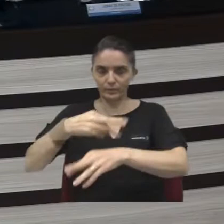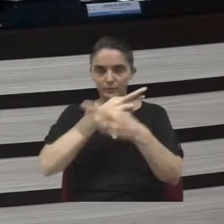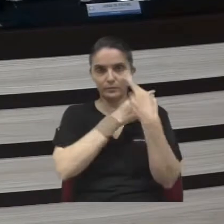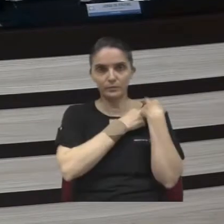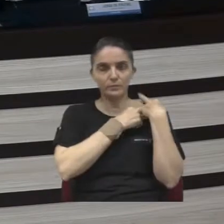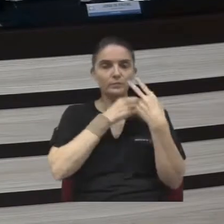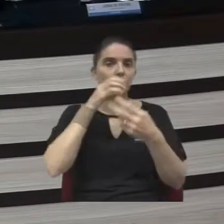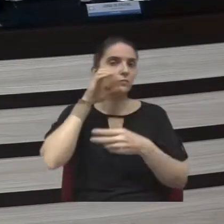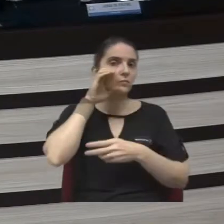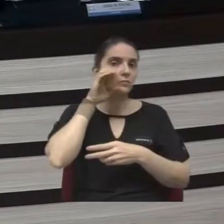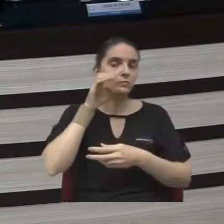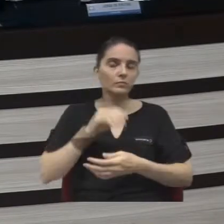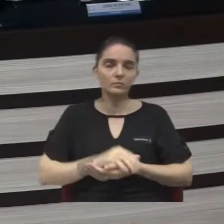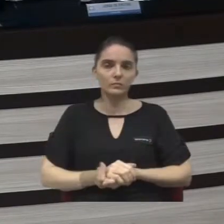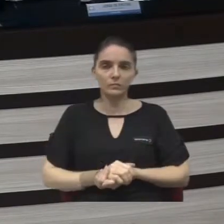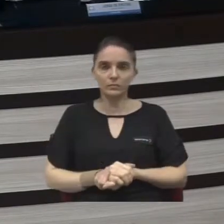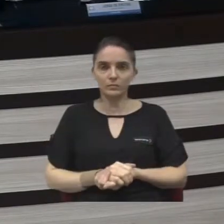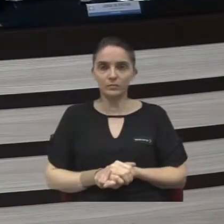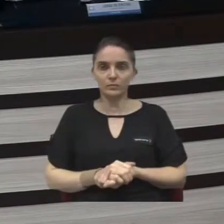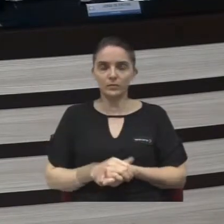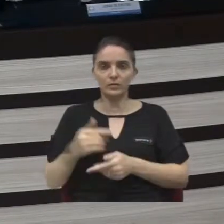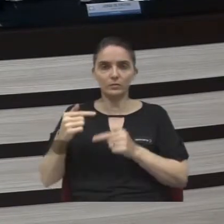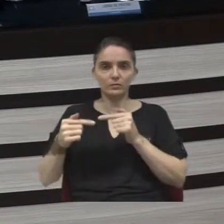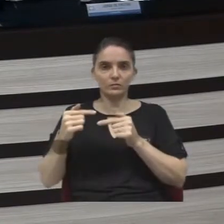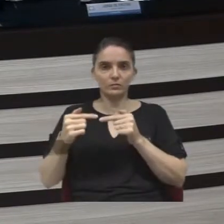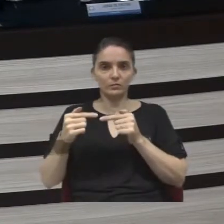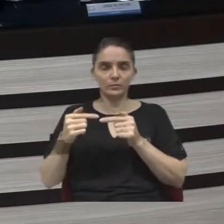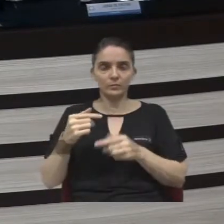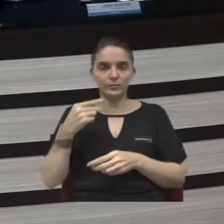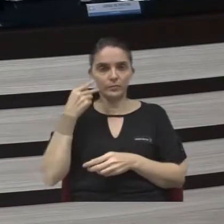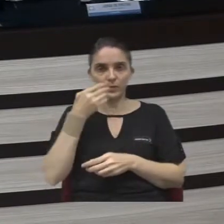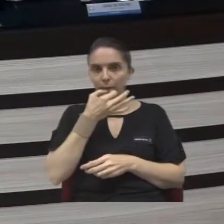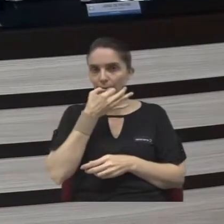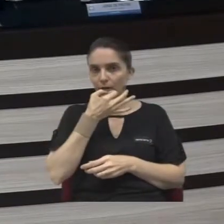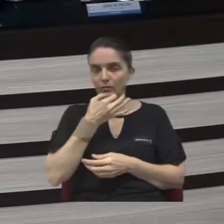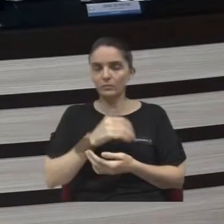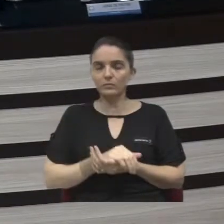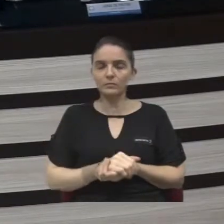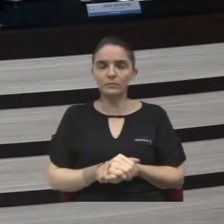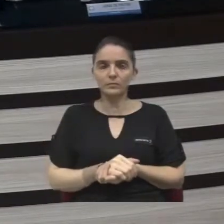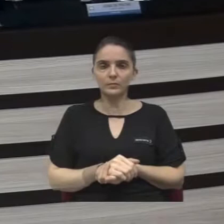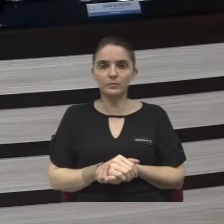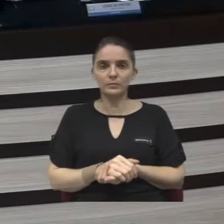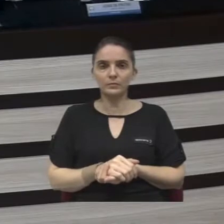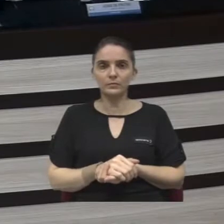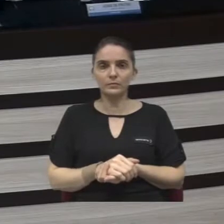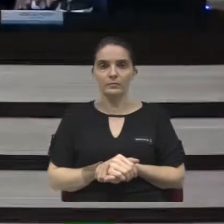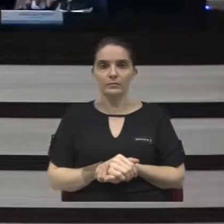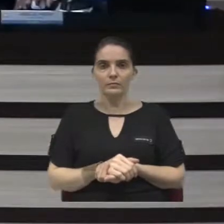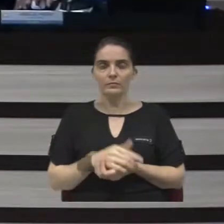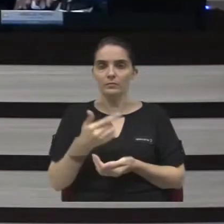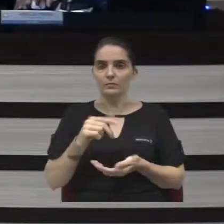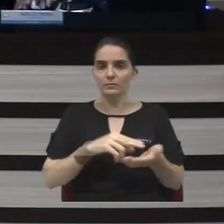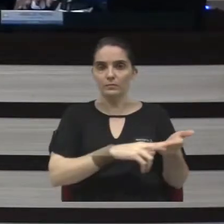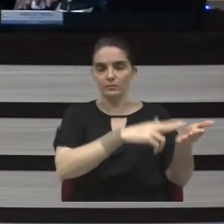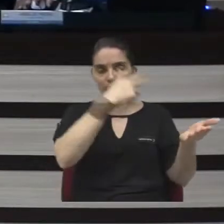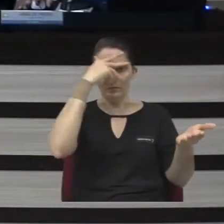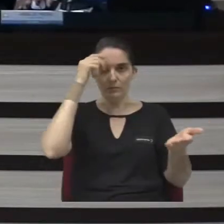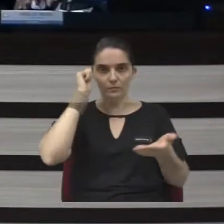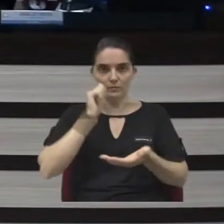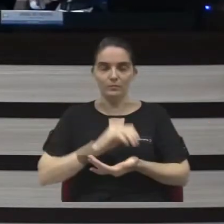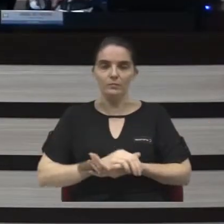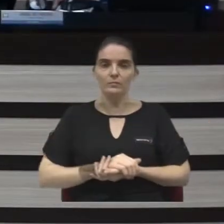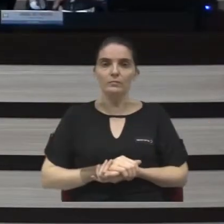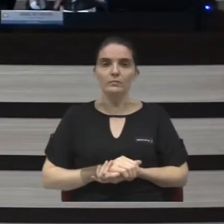Félix. O requerimento está em discussão. Algum vereador deseja discutir o requerimento? Não havendo, será enviado ao Executivo.